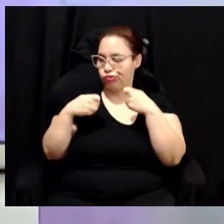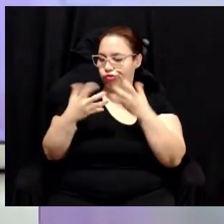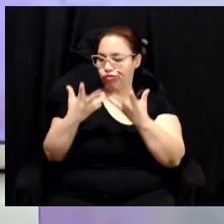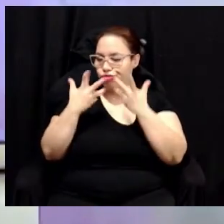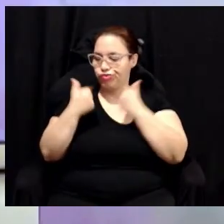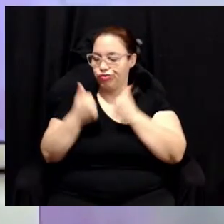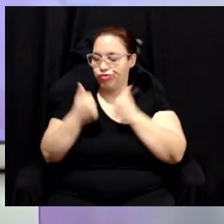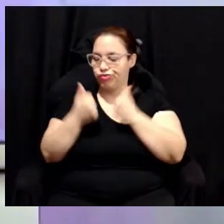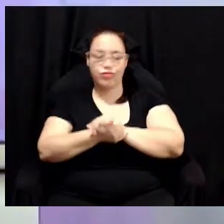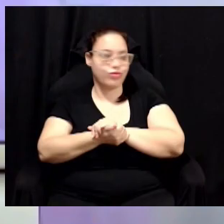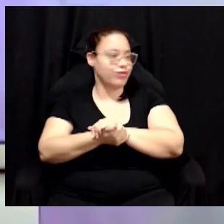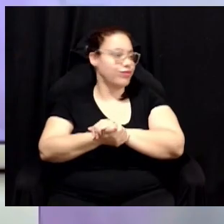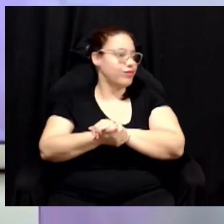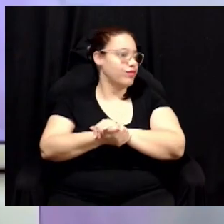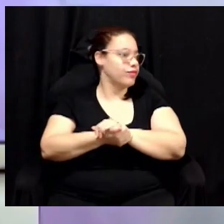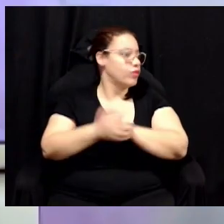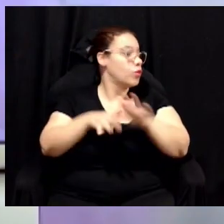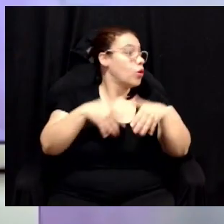consumir.